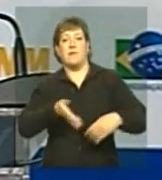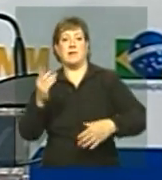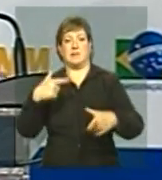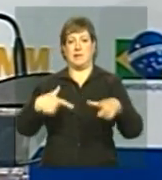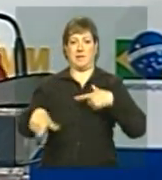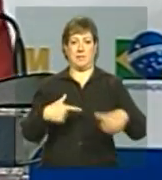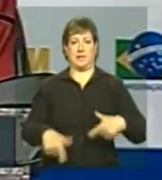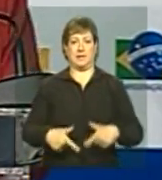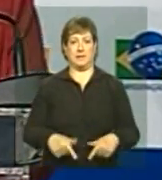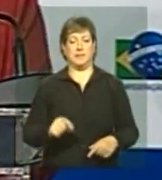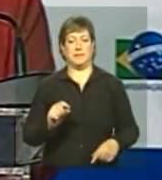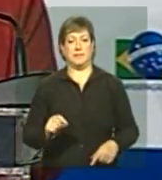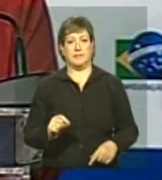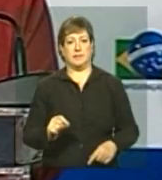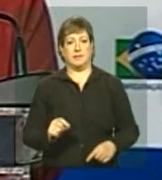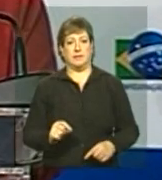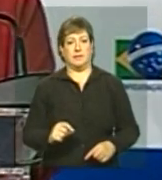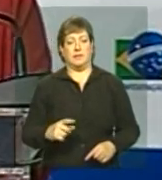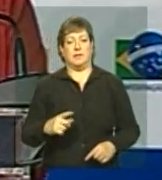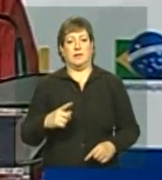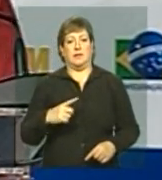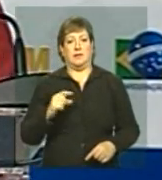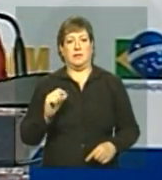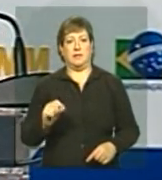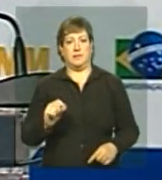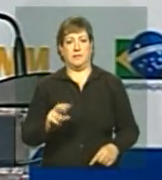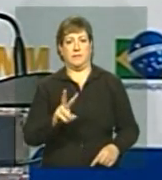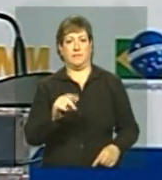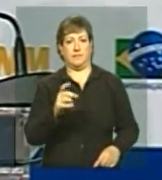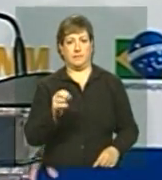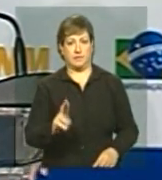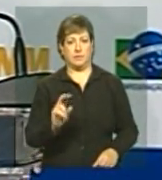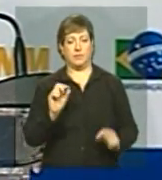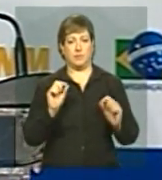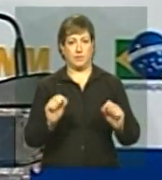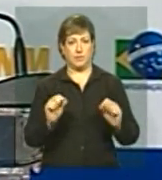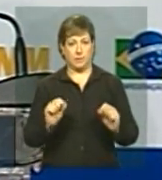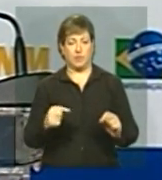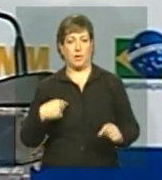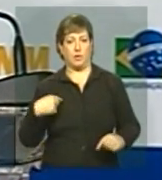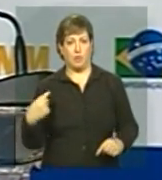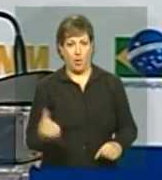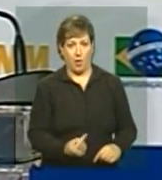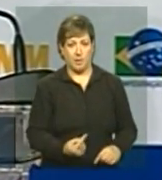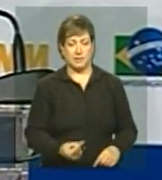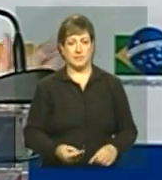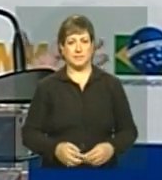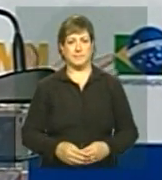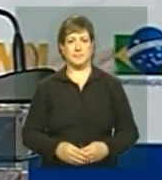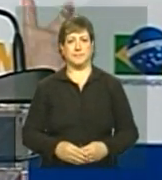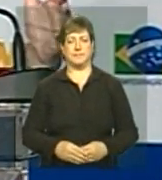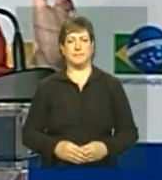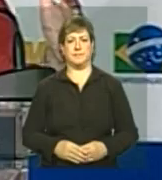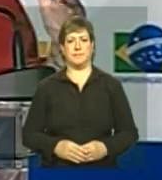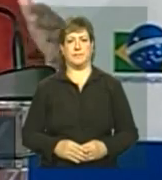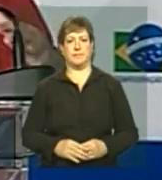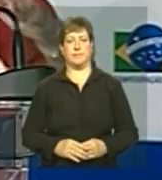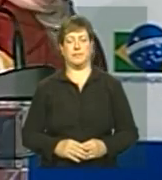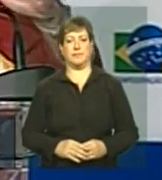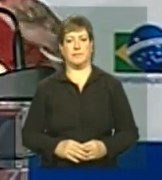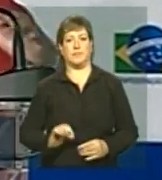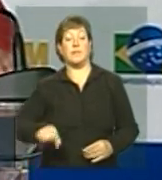consequência a nossa valorização das creches. Nós também não fizemos isso porque a creche é um local que a